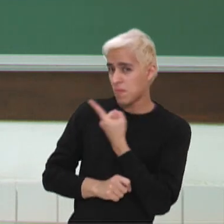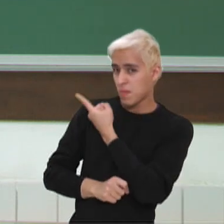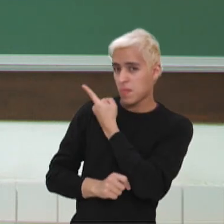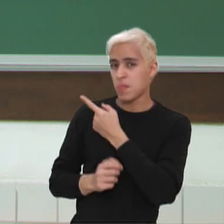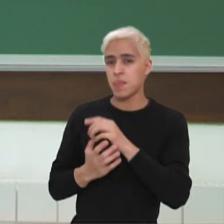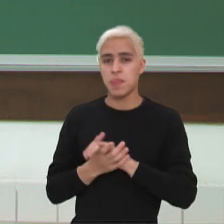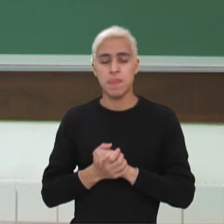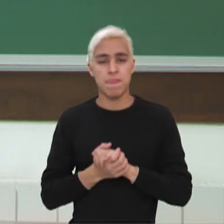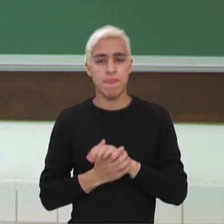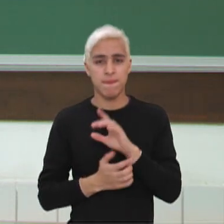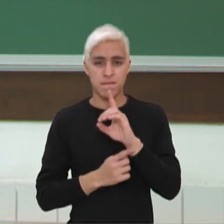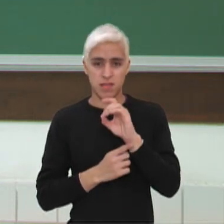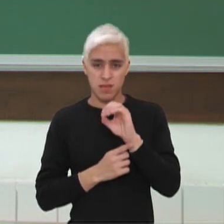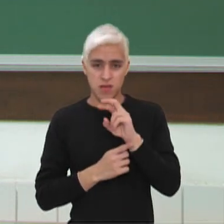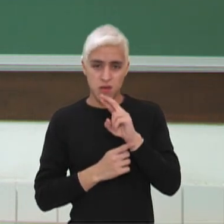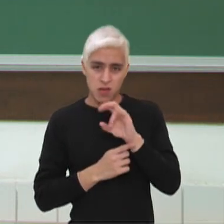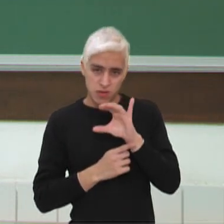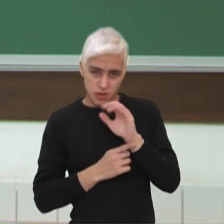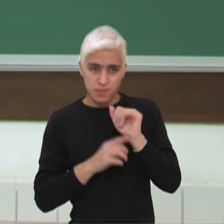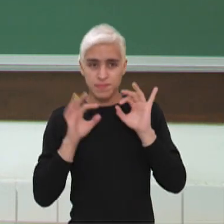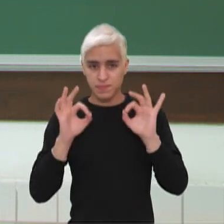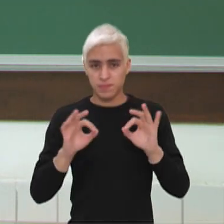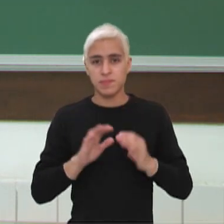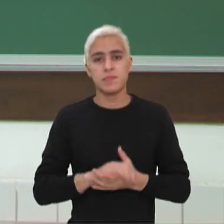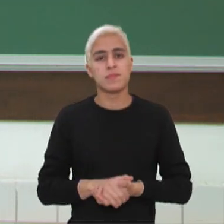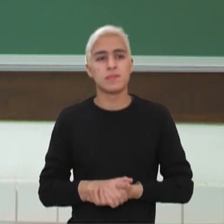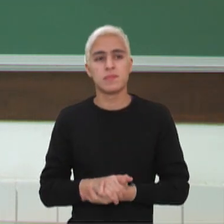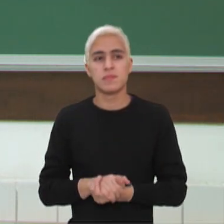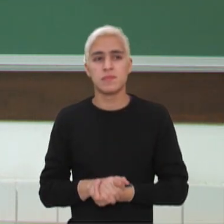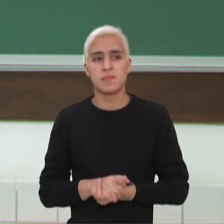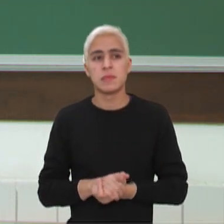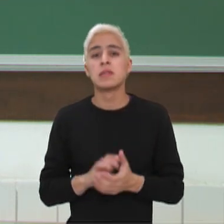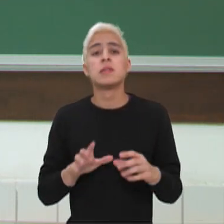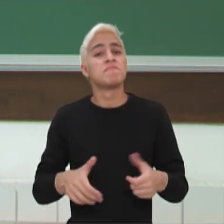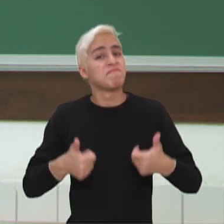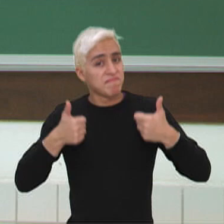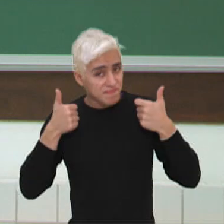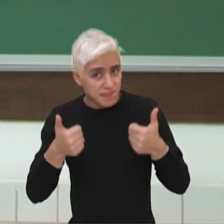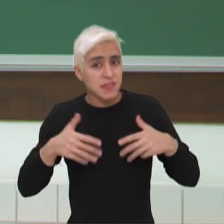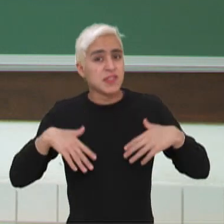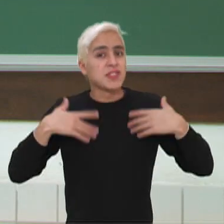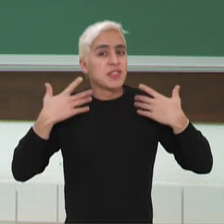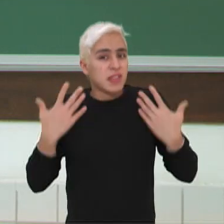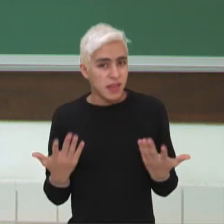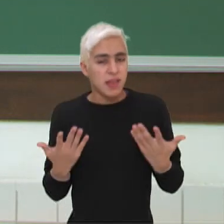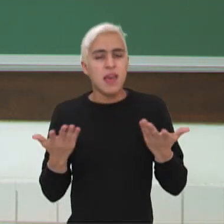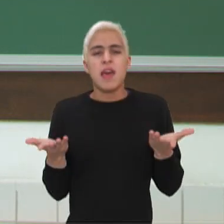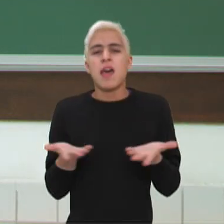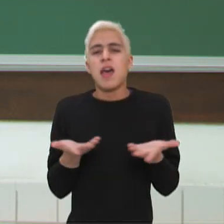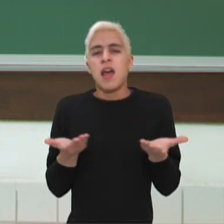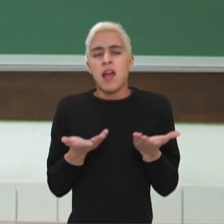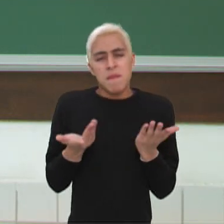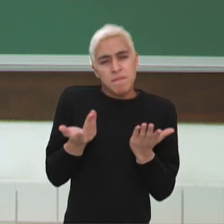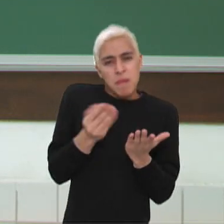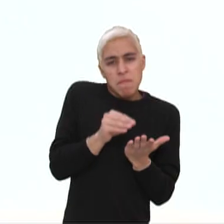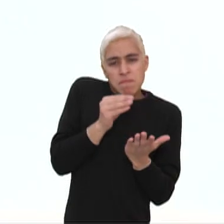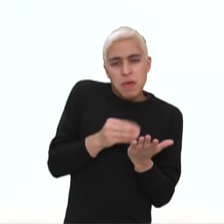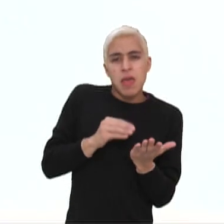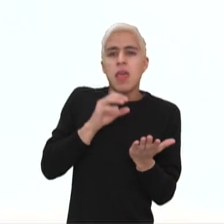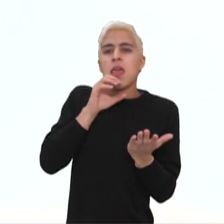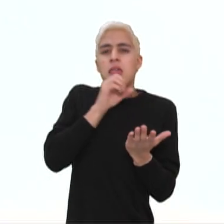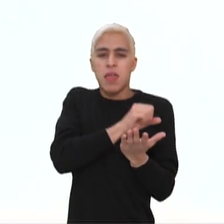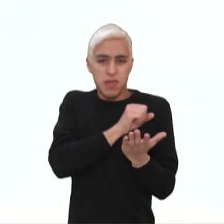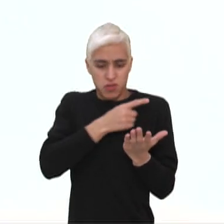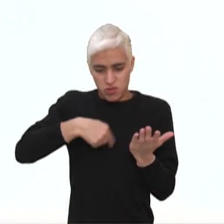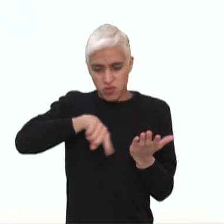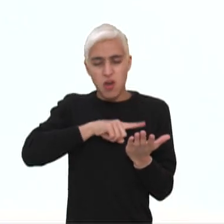ordem dórica, quem respondeu o dórico acertou, ok? Então, gente, vamos aqui anotar rapidinho tudo isso